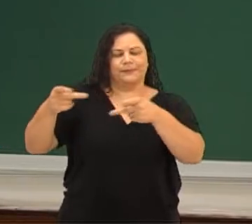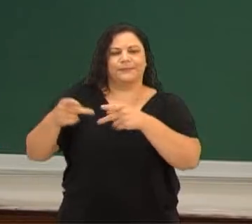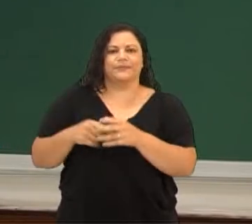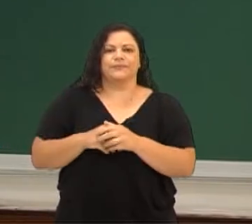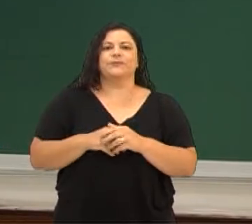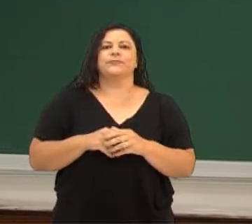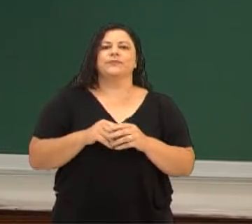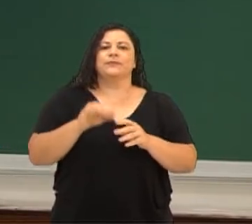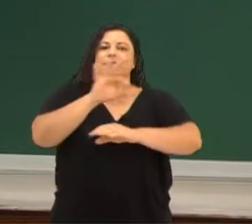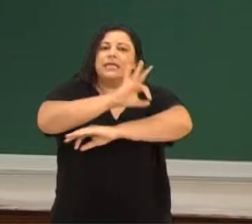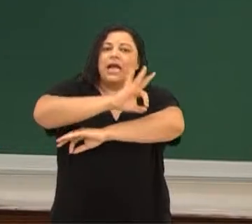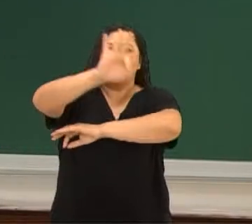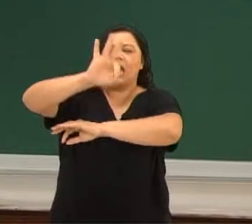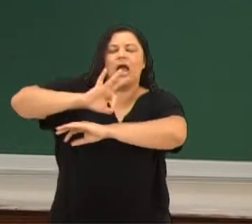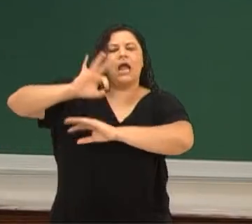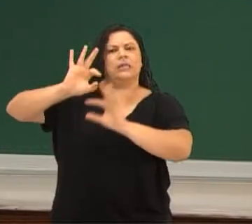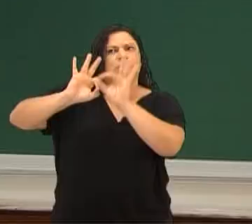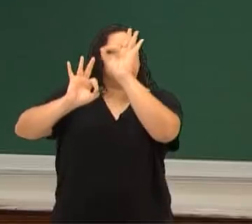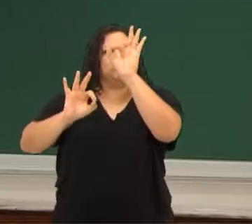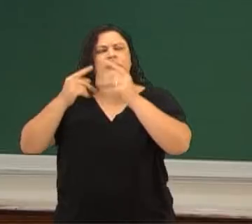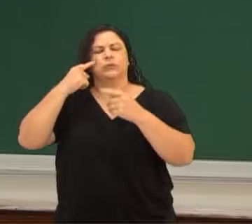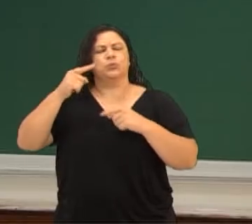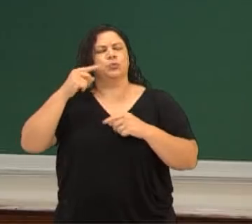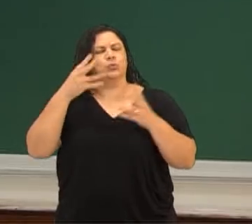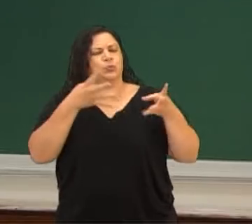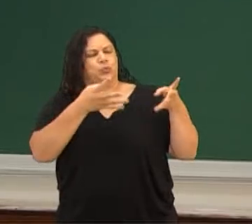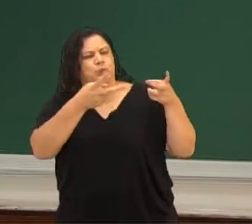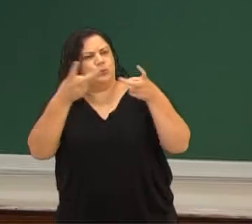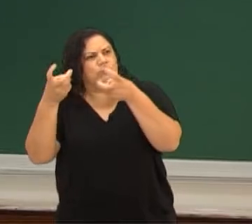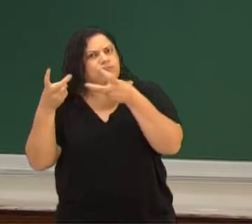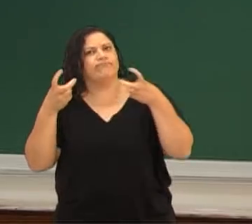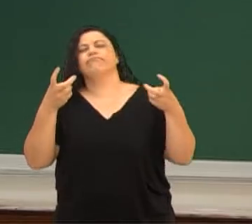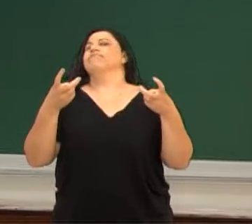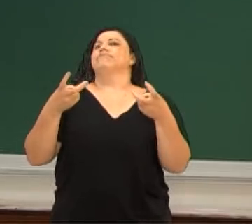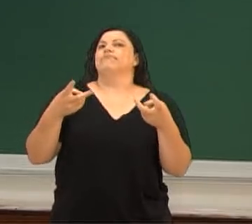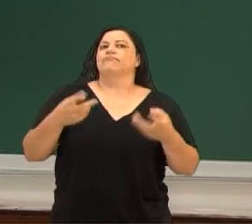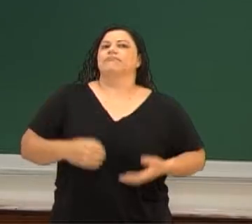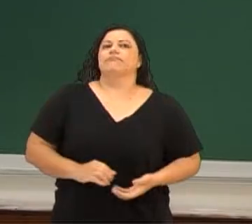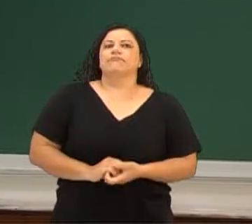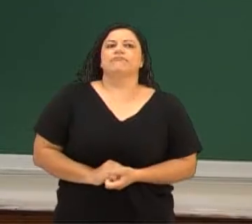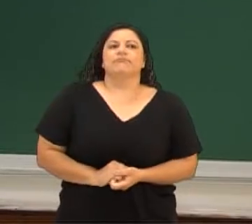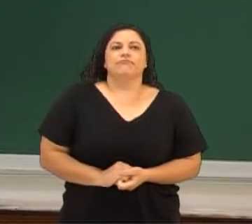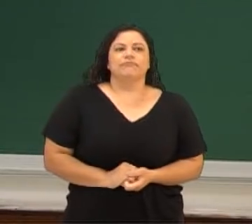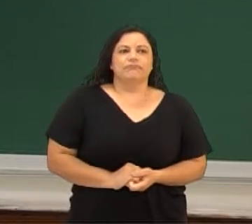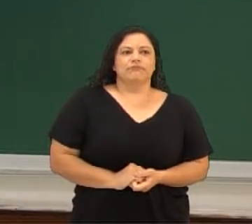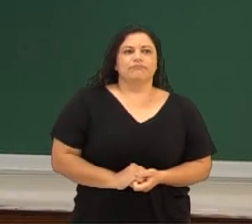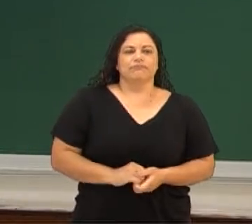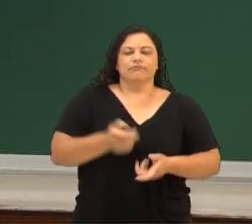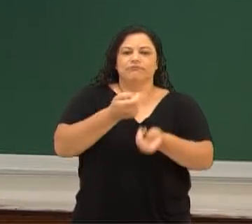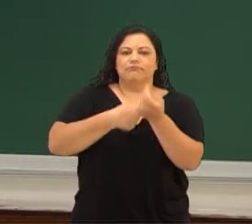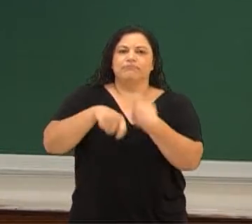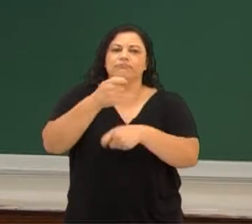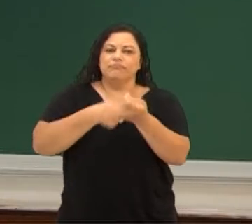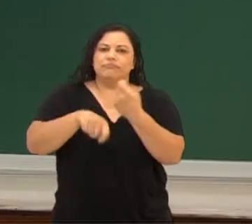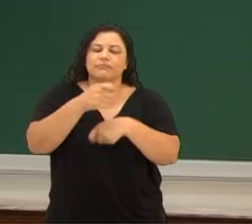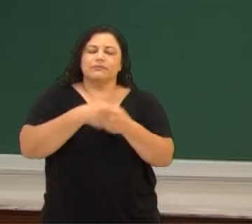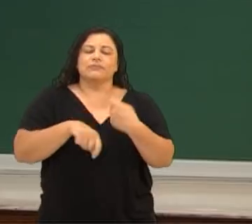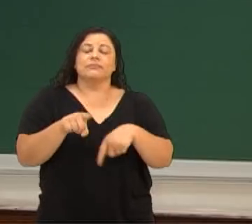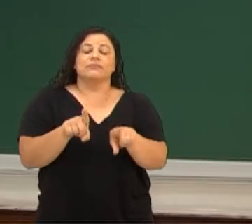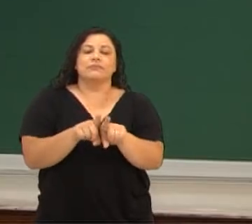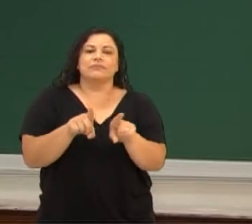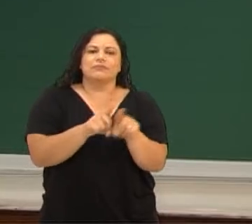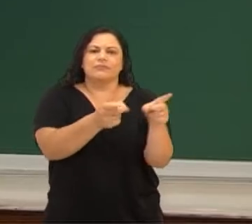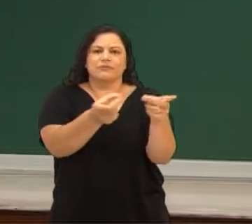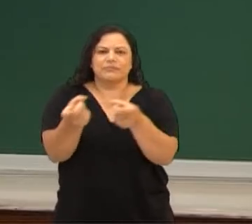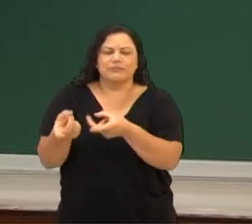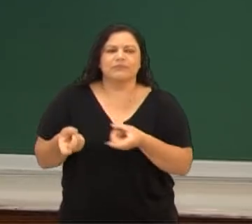arquitetura muito atraente aí aos olhos dos turistas. E aqui o comércio, né, no setor de turismo